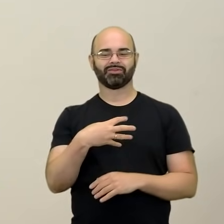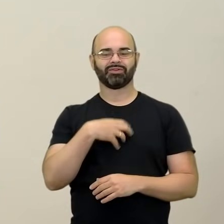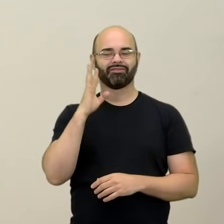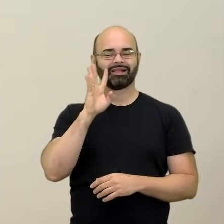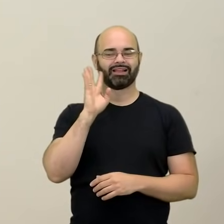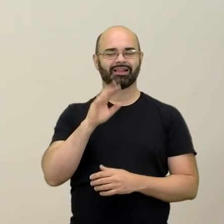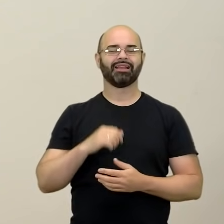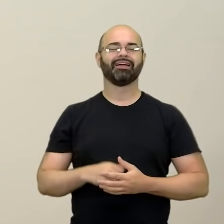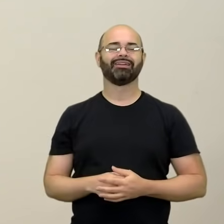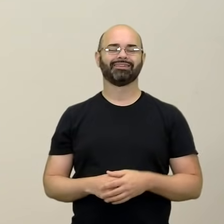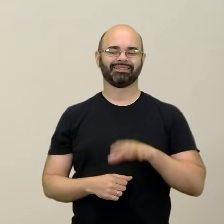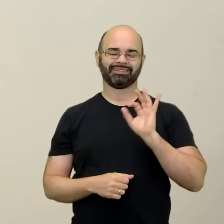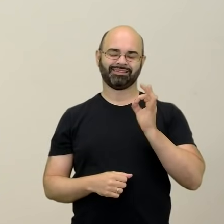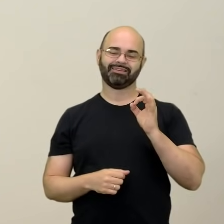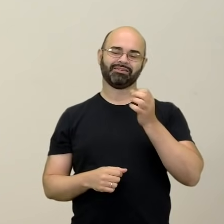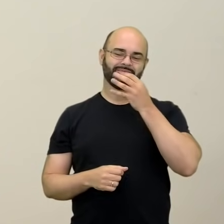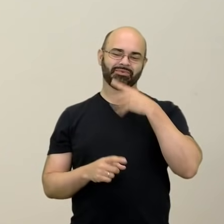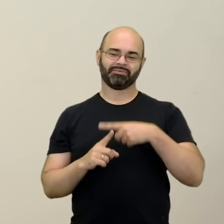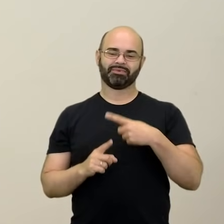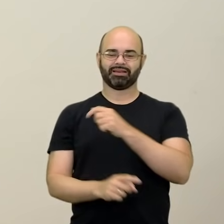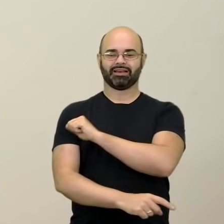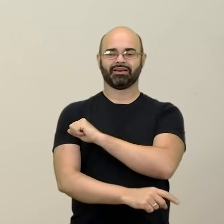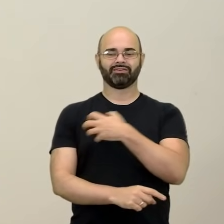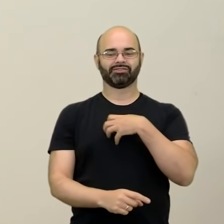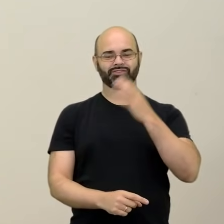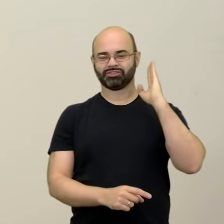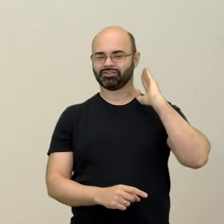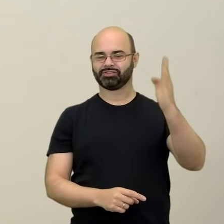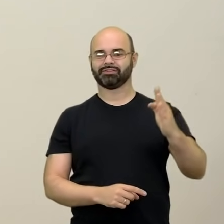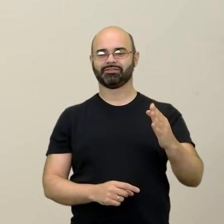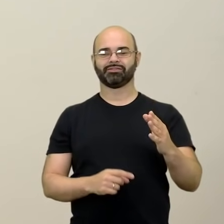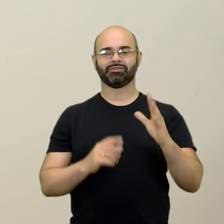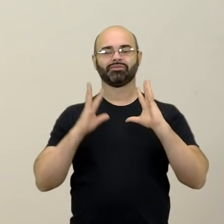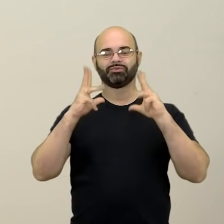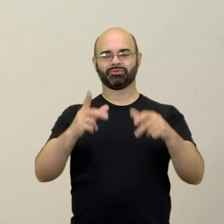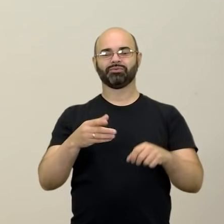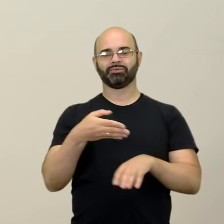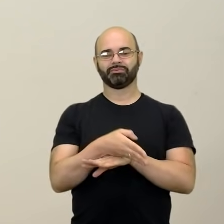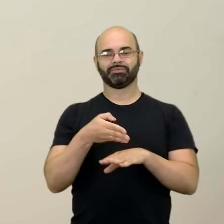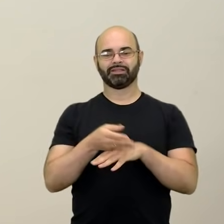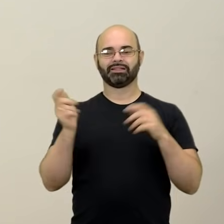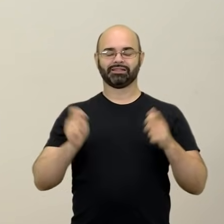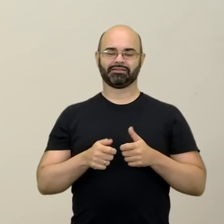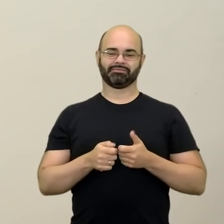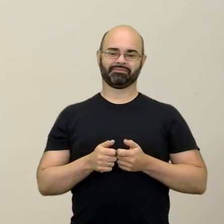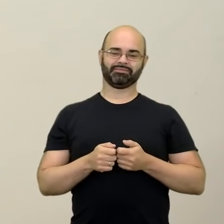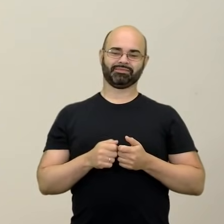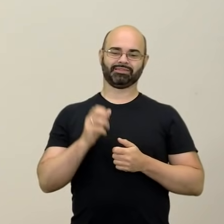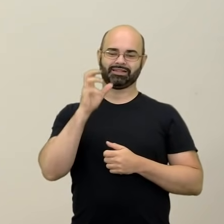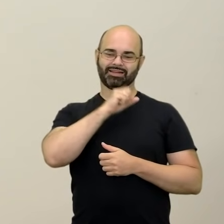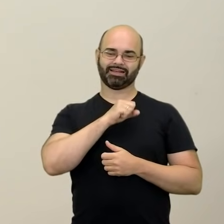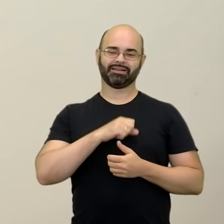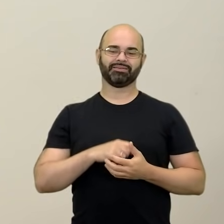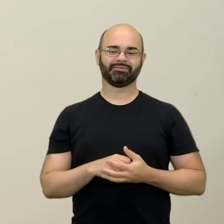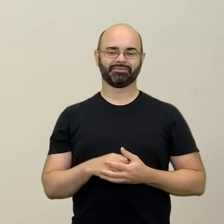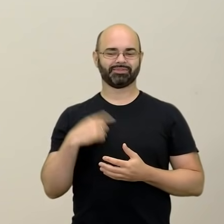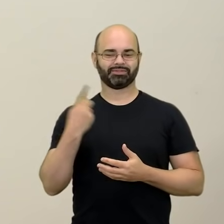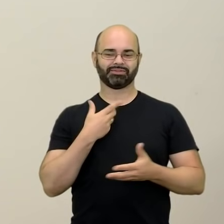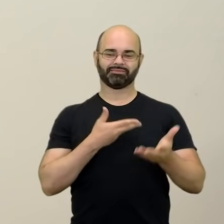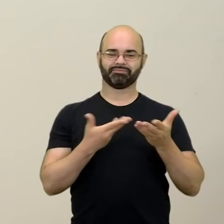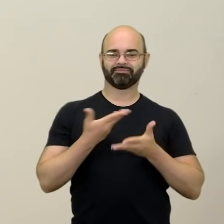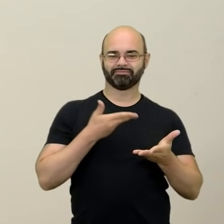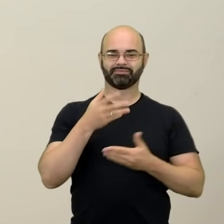que a gente já fala diretamente para os alunos também né e todo mundo pode participar E aí a gente conversa mais proximamente